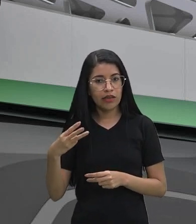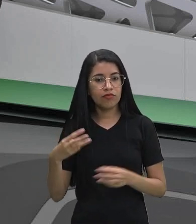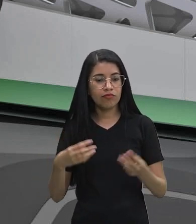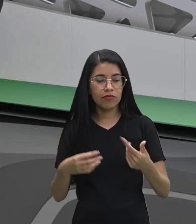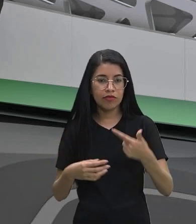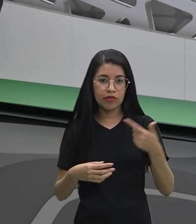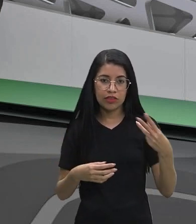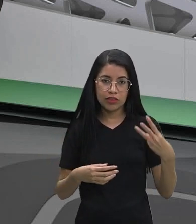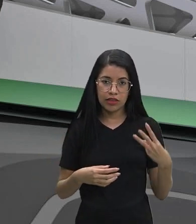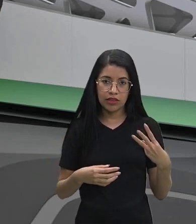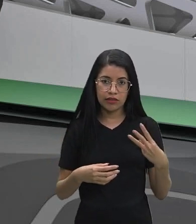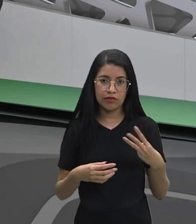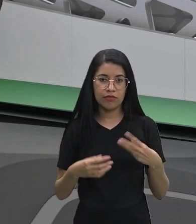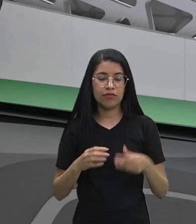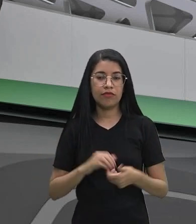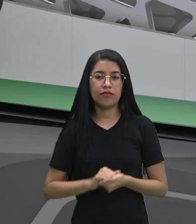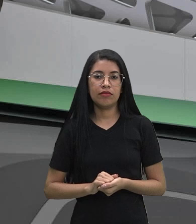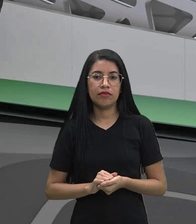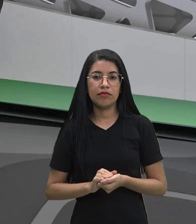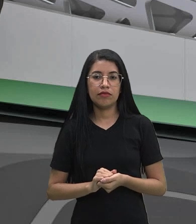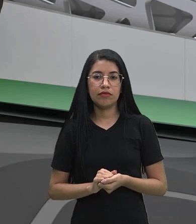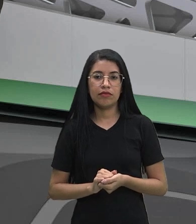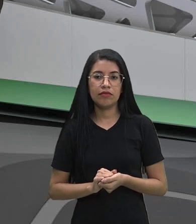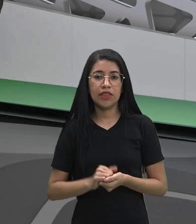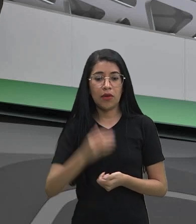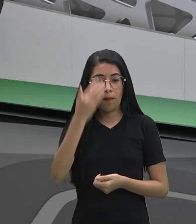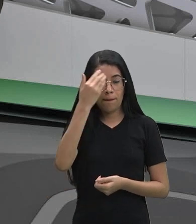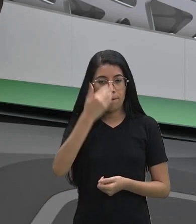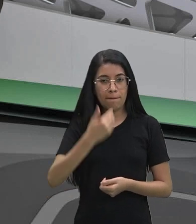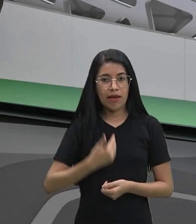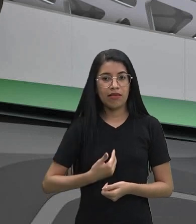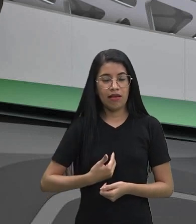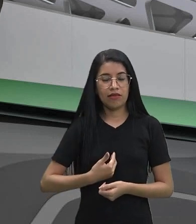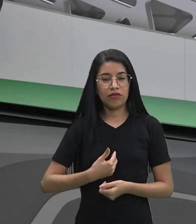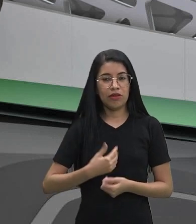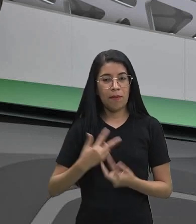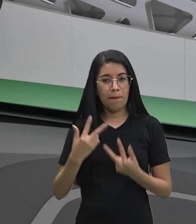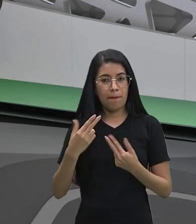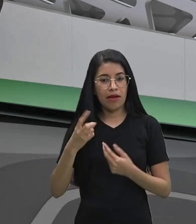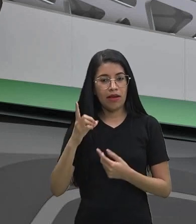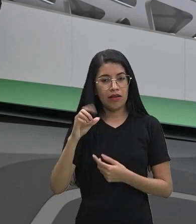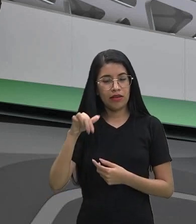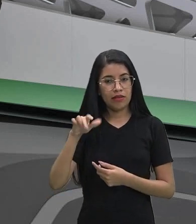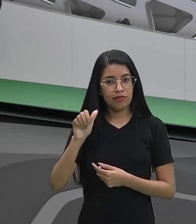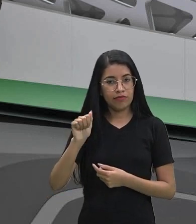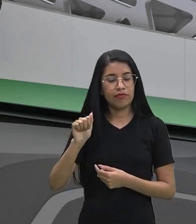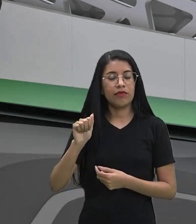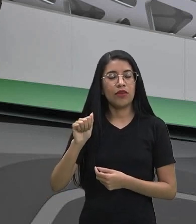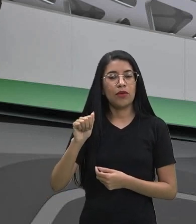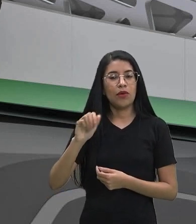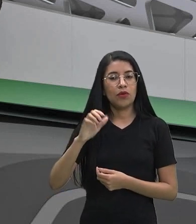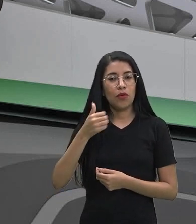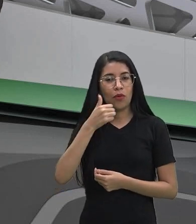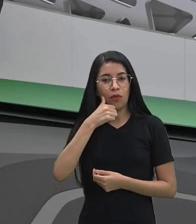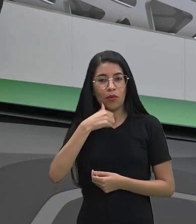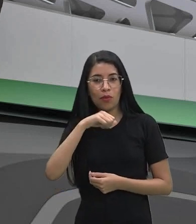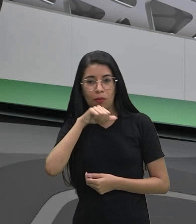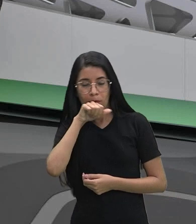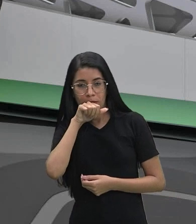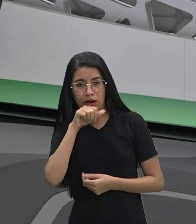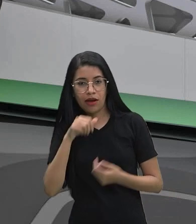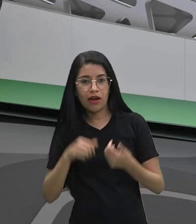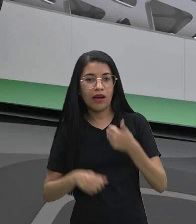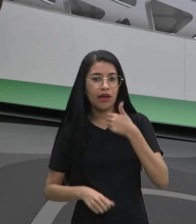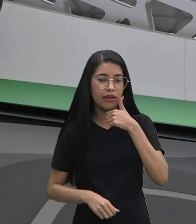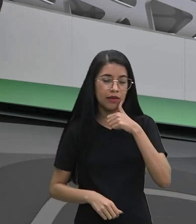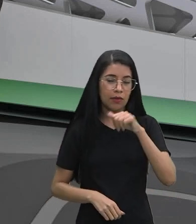mamãe. Metade. Você tem metade do DNA do seu pai e metade da sua mãe. Tem